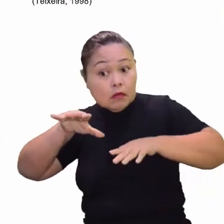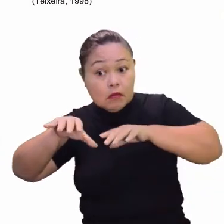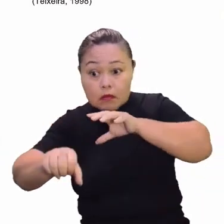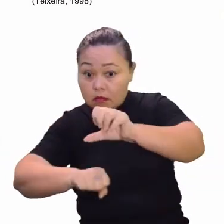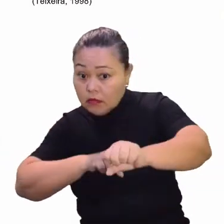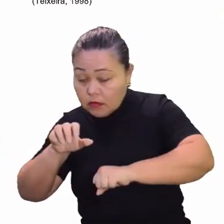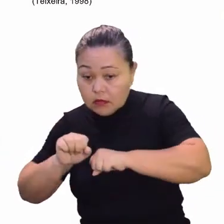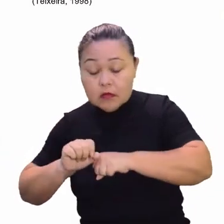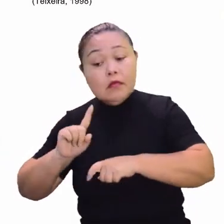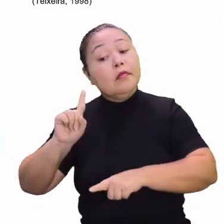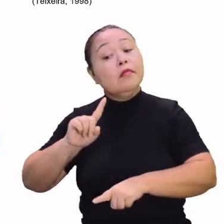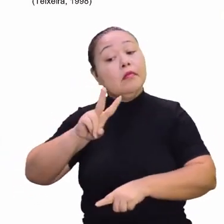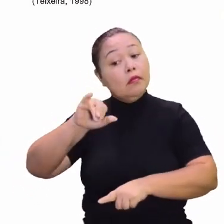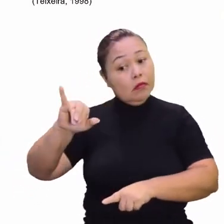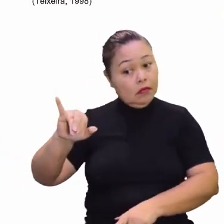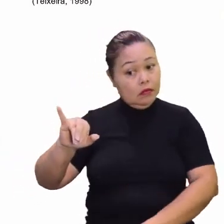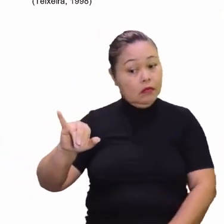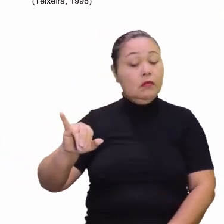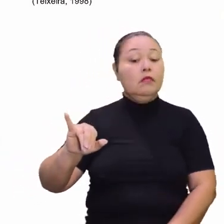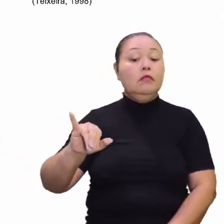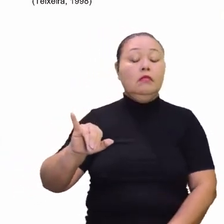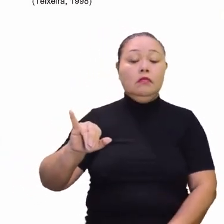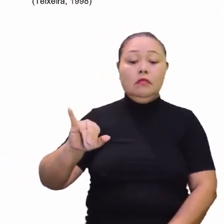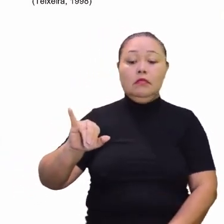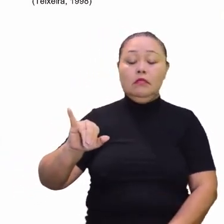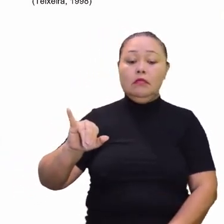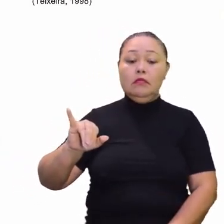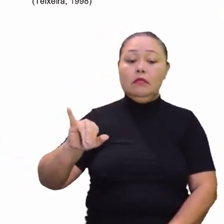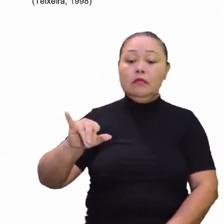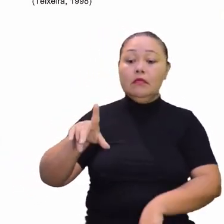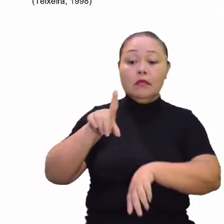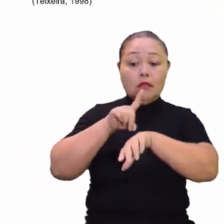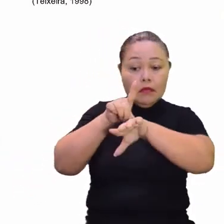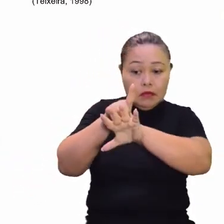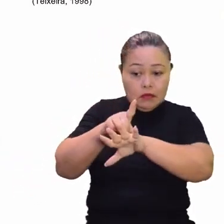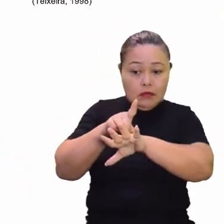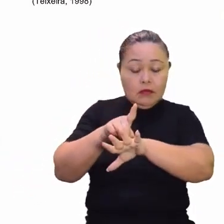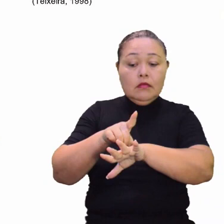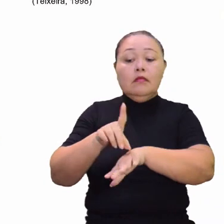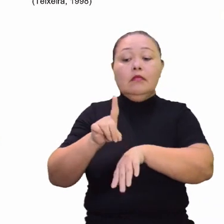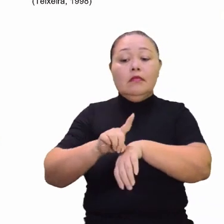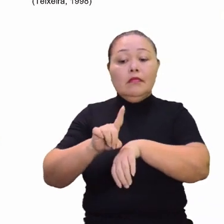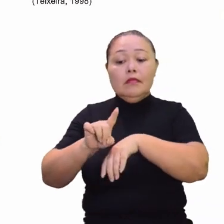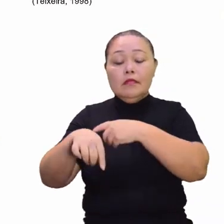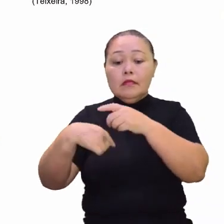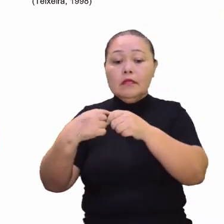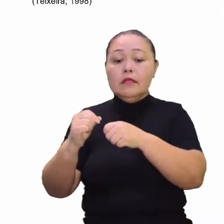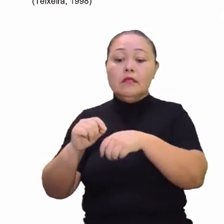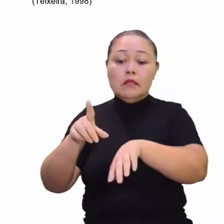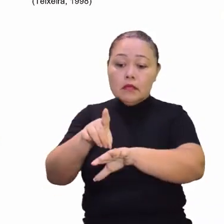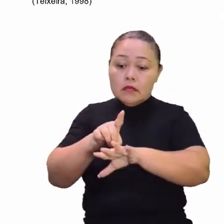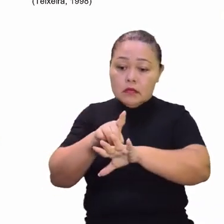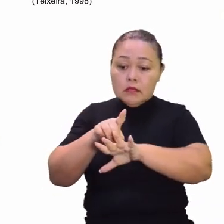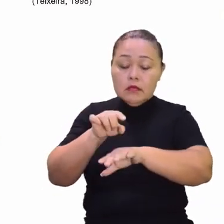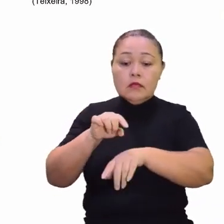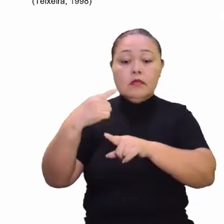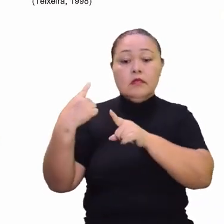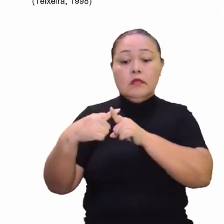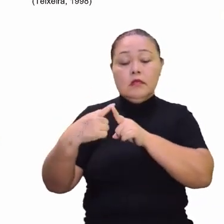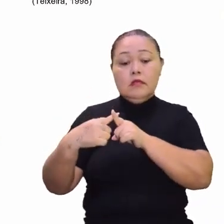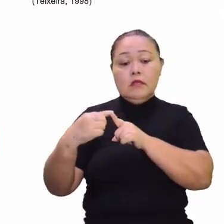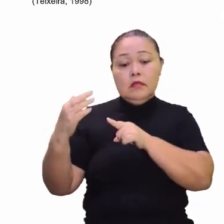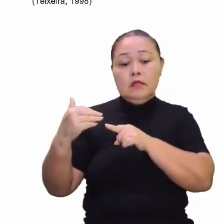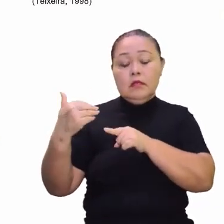porque senão a gente vai descer bala em vocês, se vocês quiserem tirar essas bandas daqui. Porque